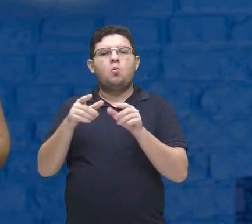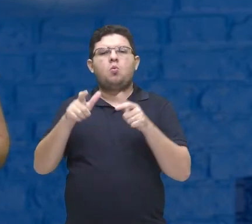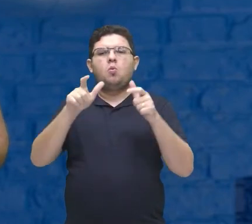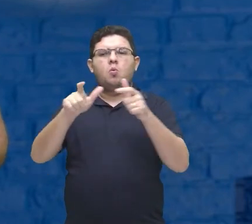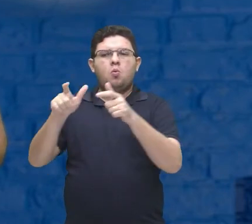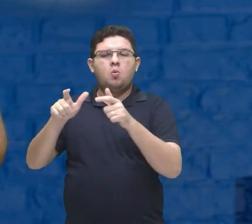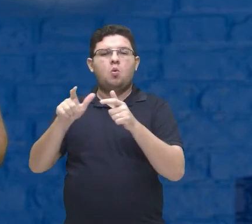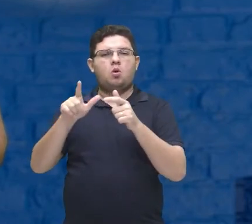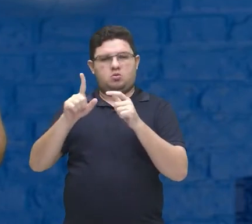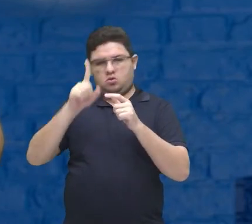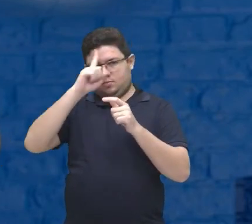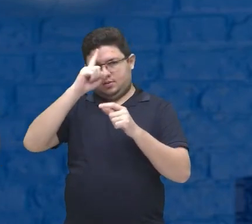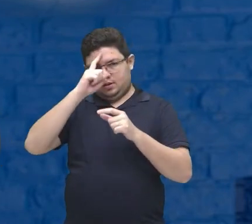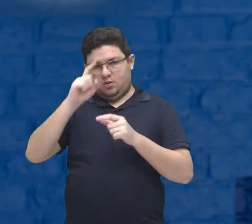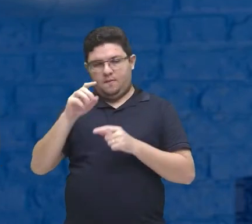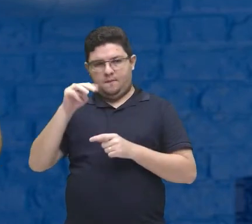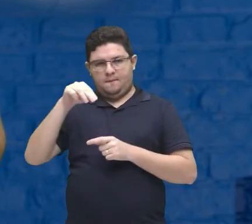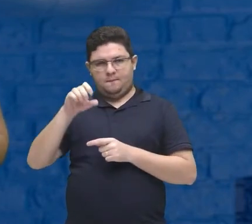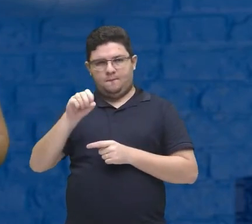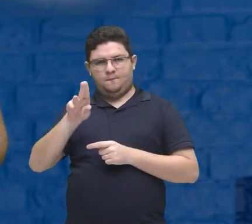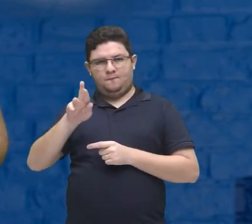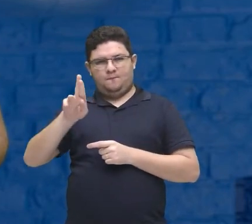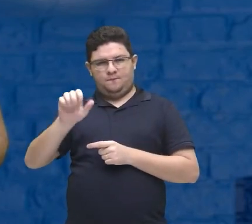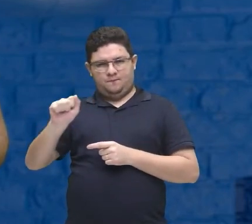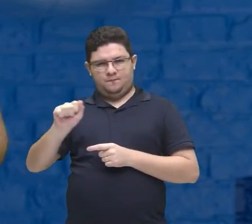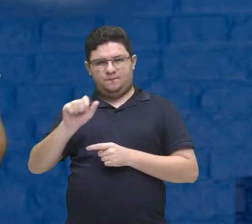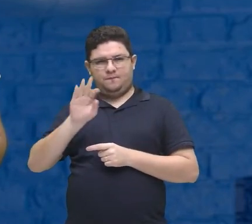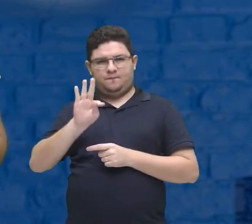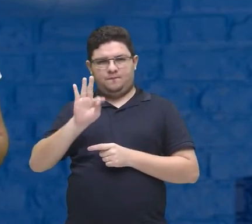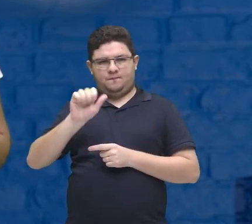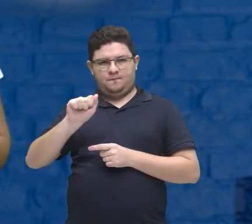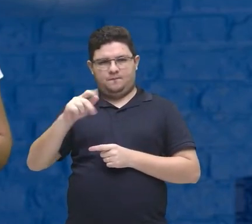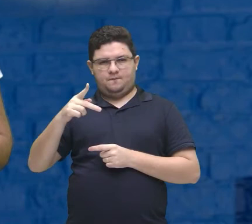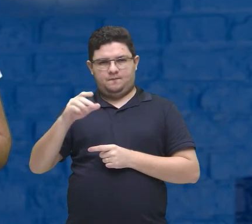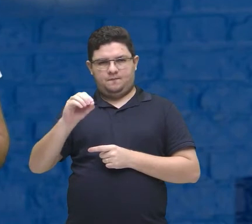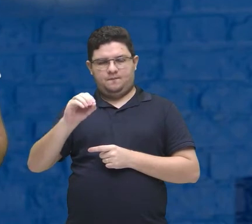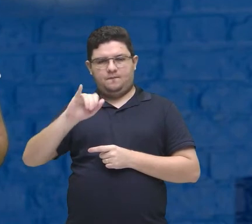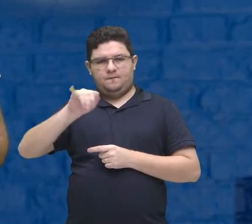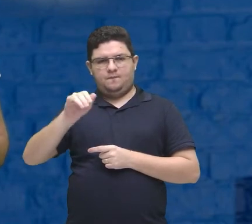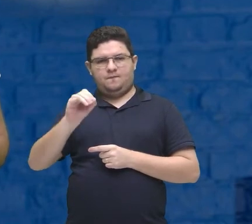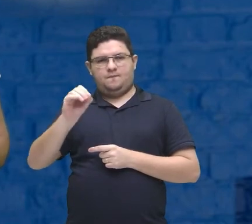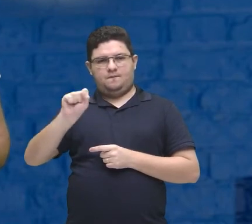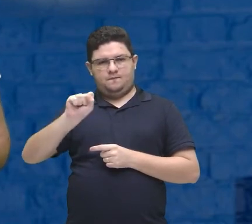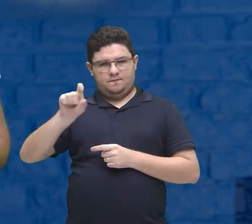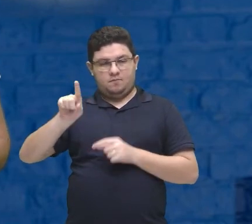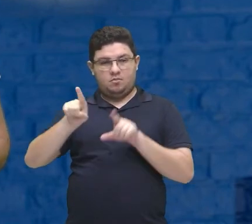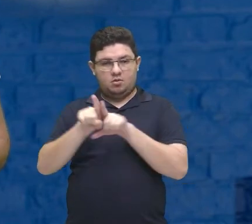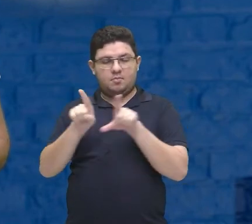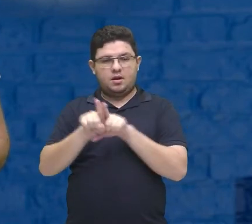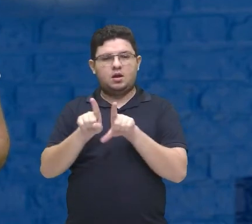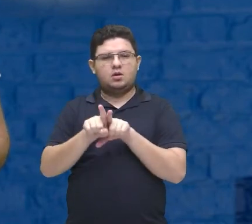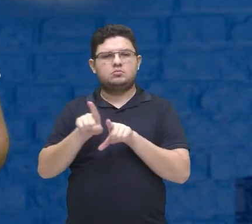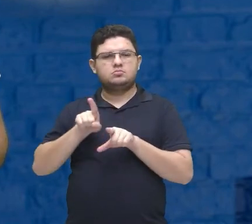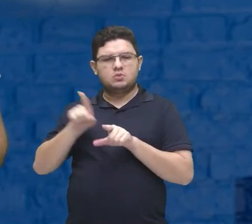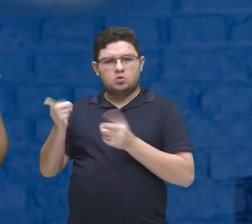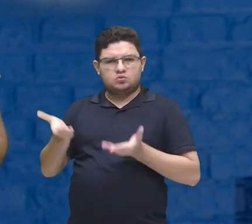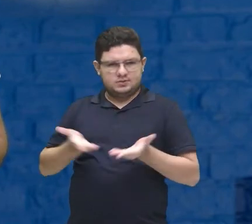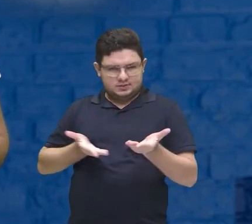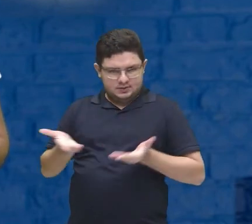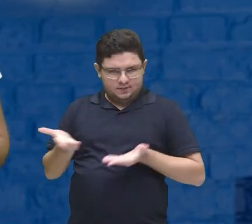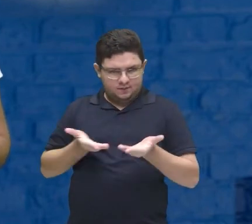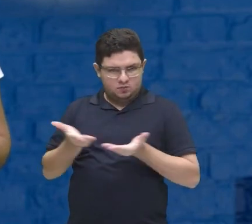o SAVES, para que a comunidade que está nos acompanhando aqui em Manaus e também em todos os municípios do estado do Amazonas